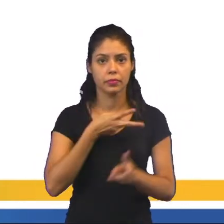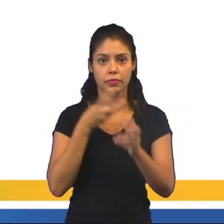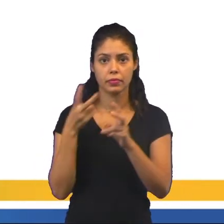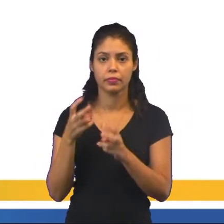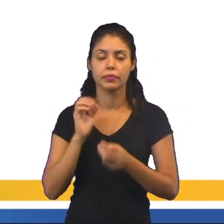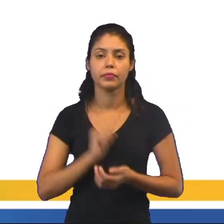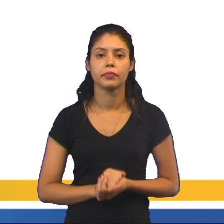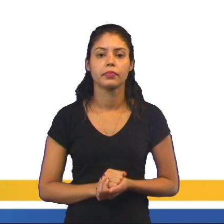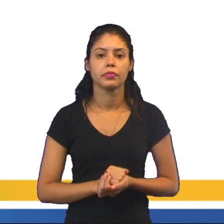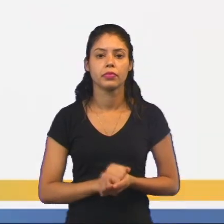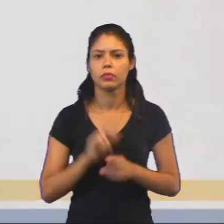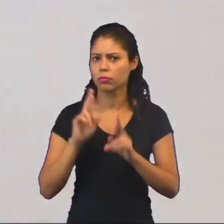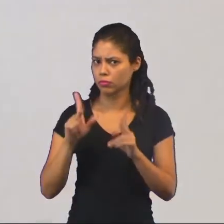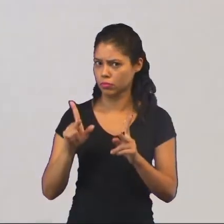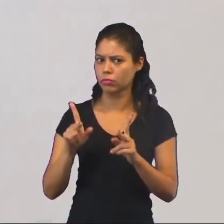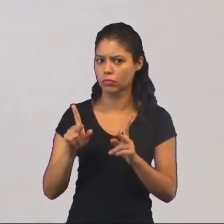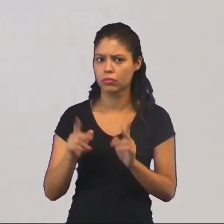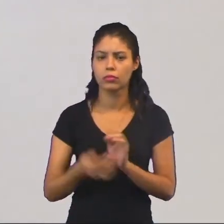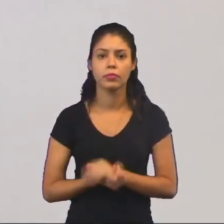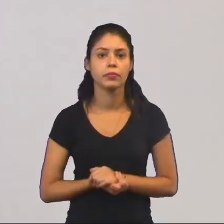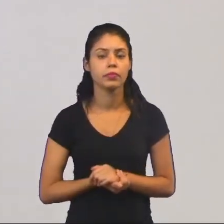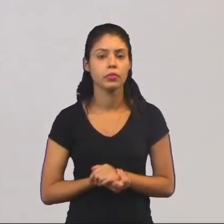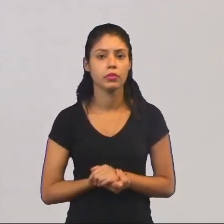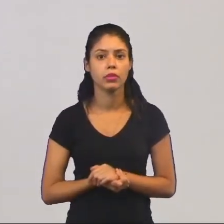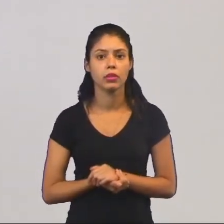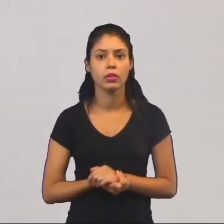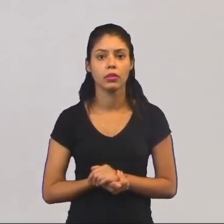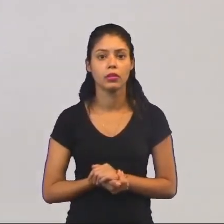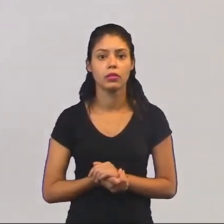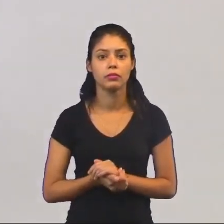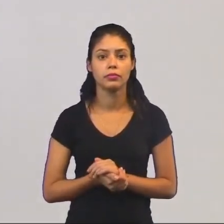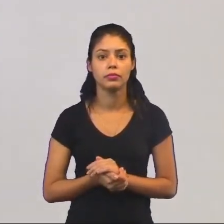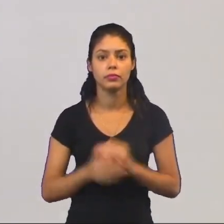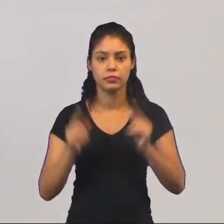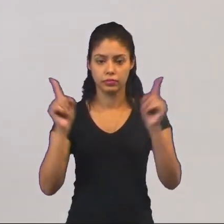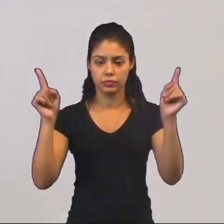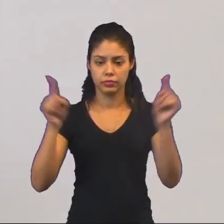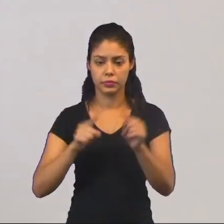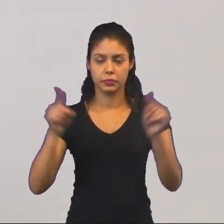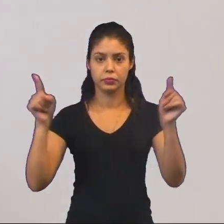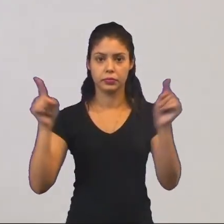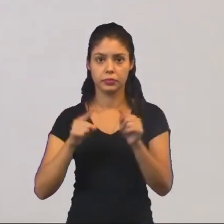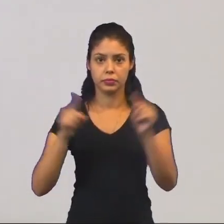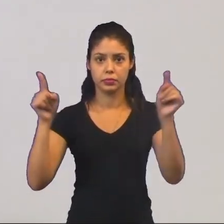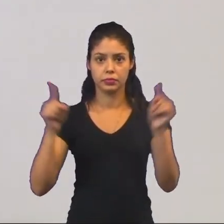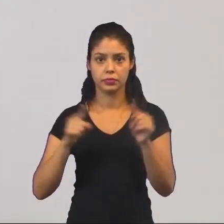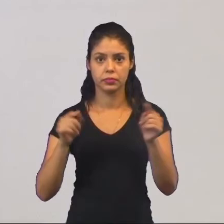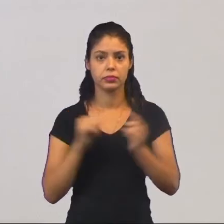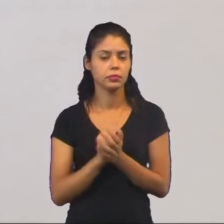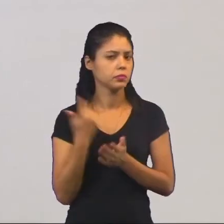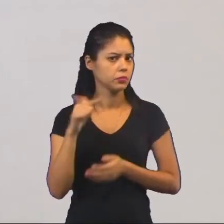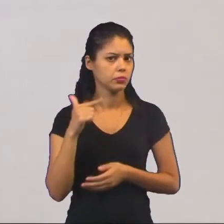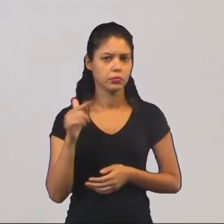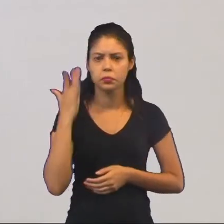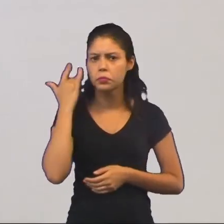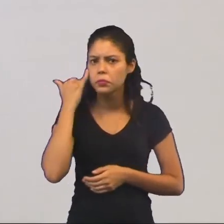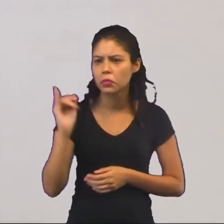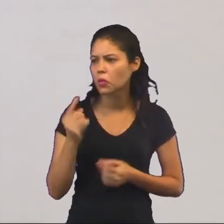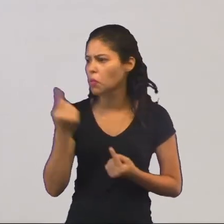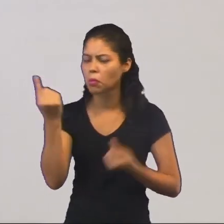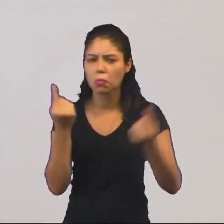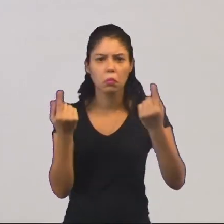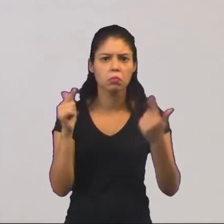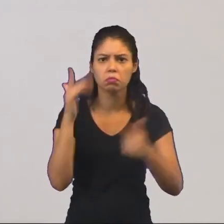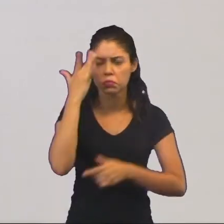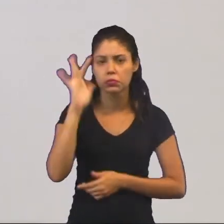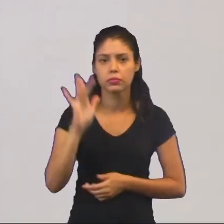bem, ela é bem diferente, tá? Então, elas ficam muito soltas. Você não tem uma ideia para onde elas